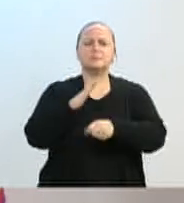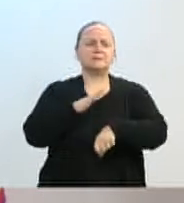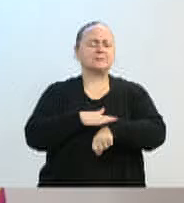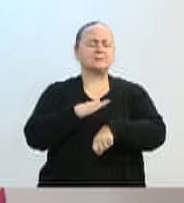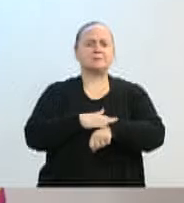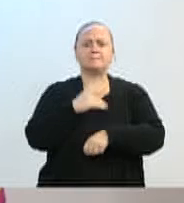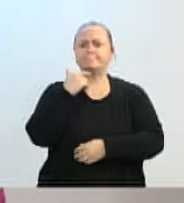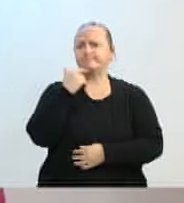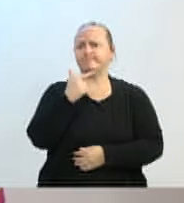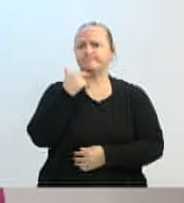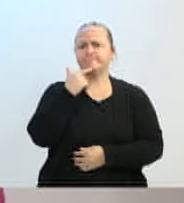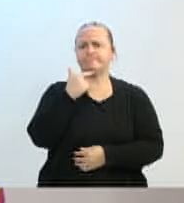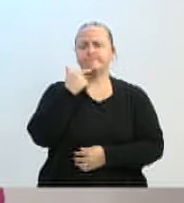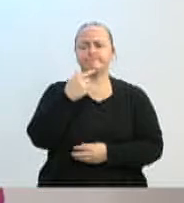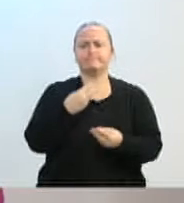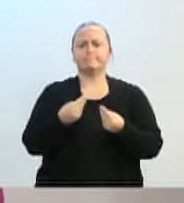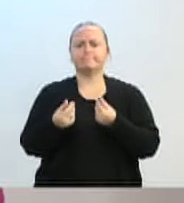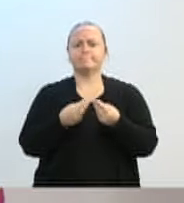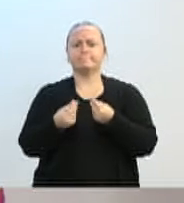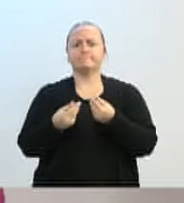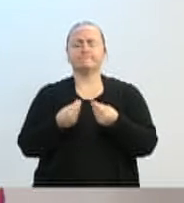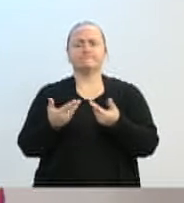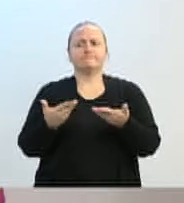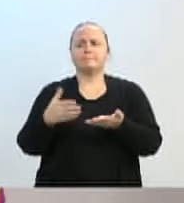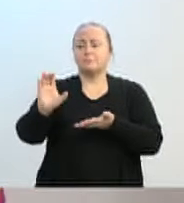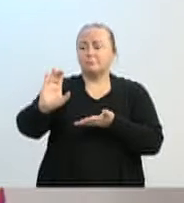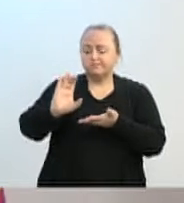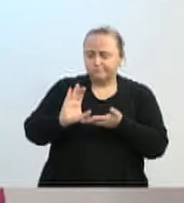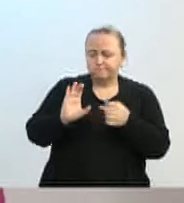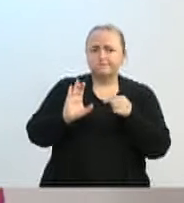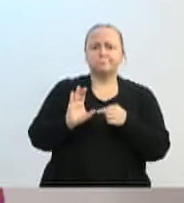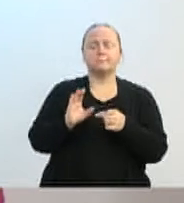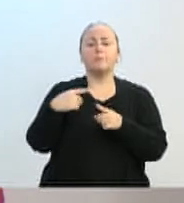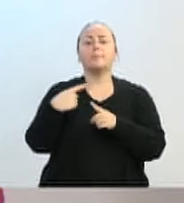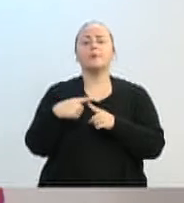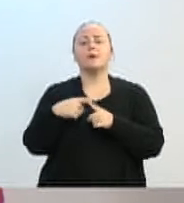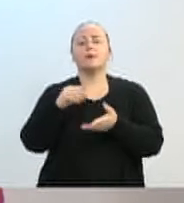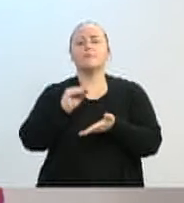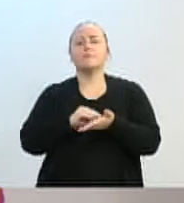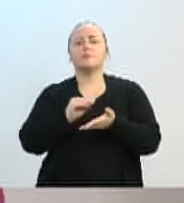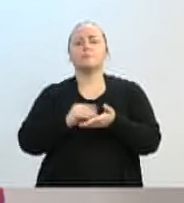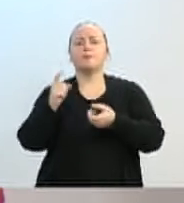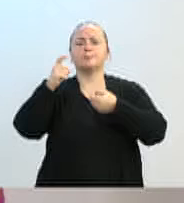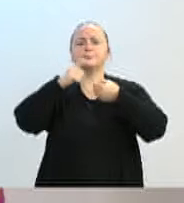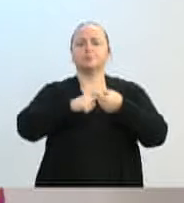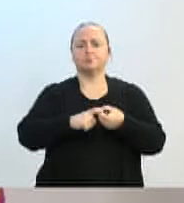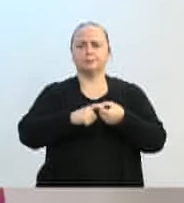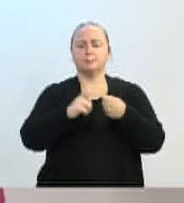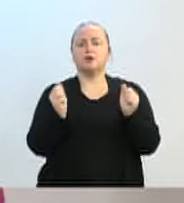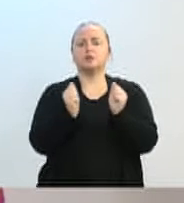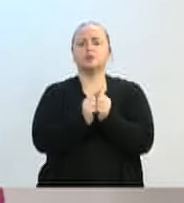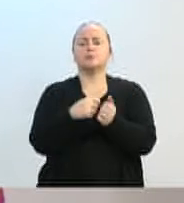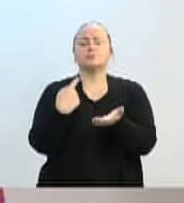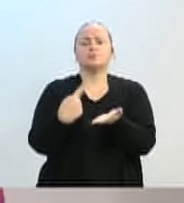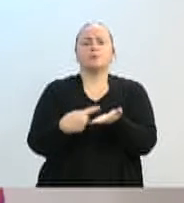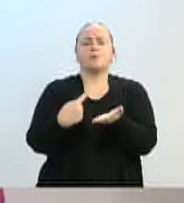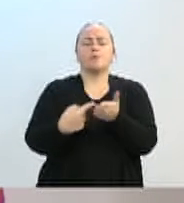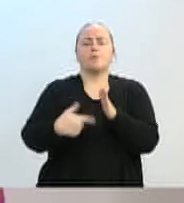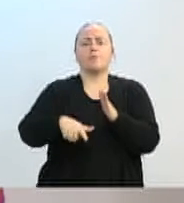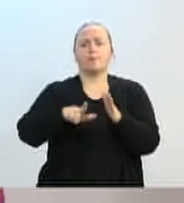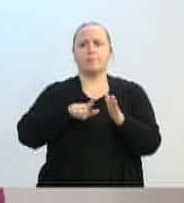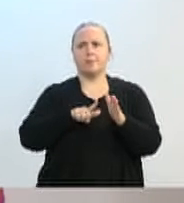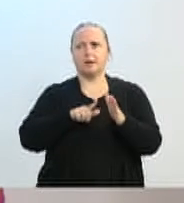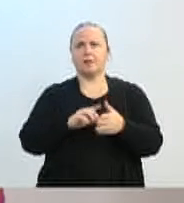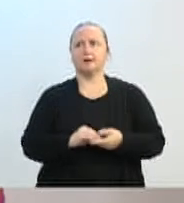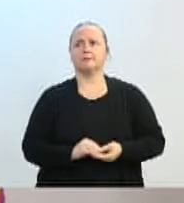e não chegaram e não cumpriram o convênio conforme aquilo que era previsto. O vereador